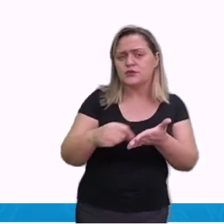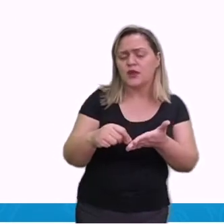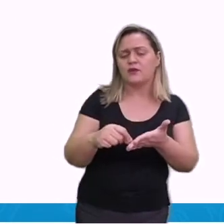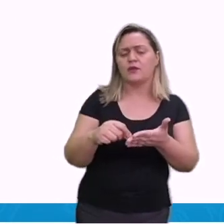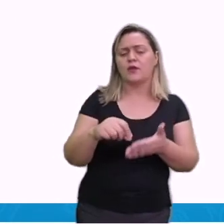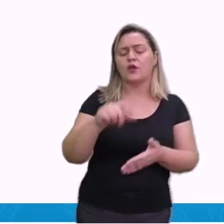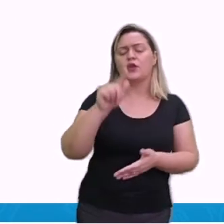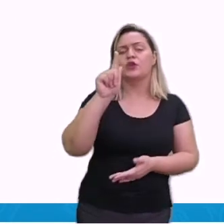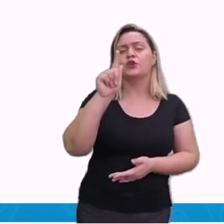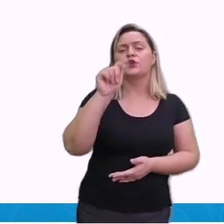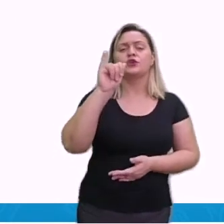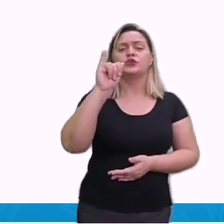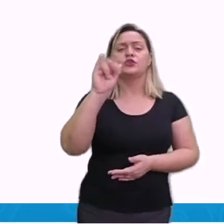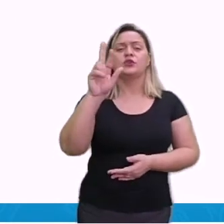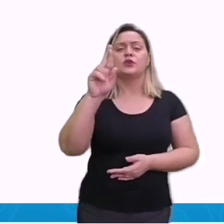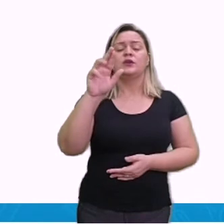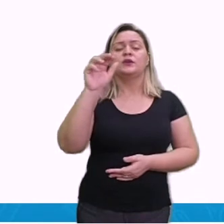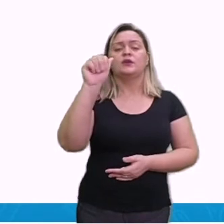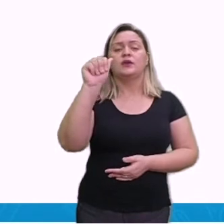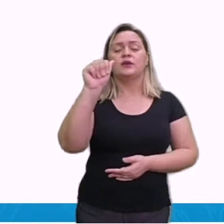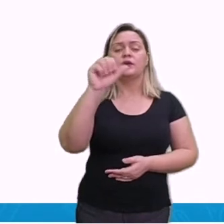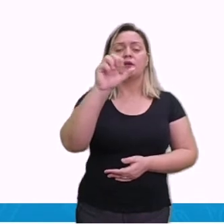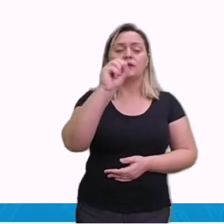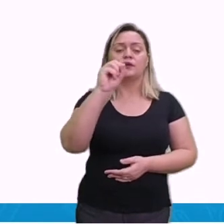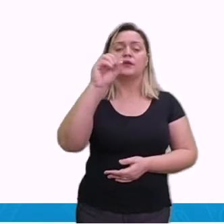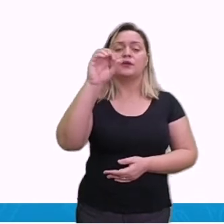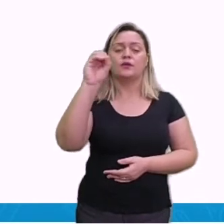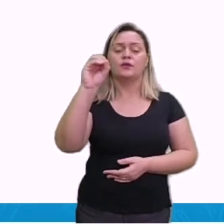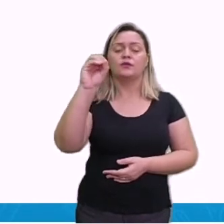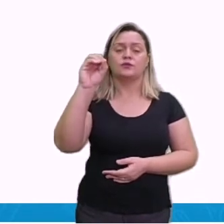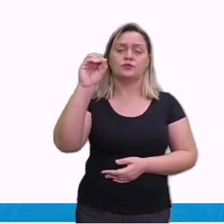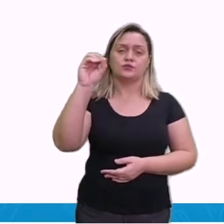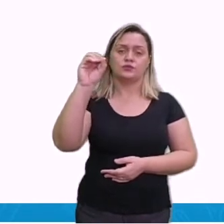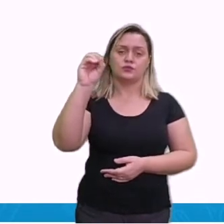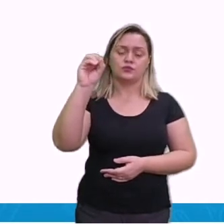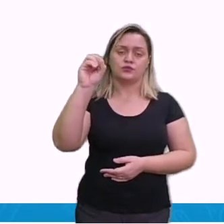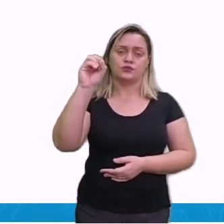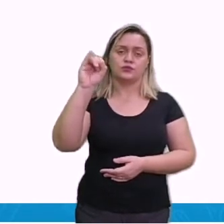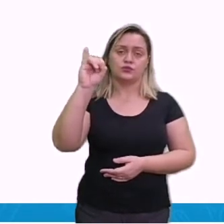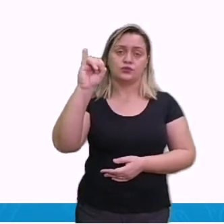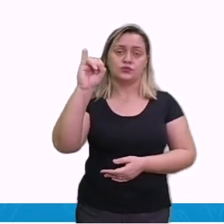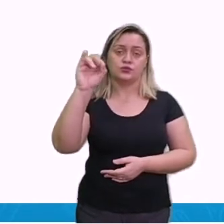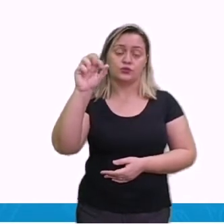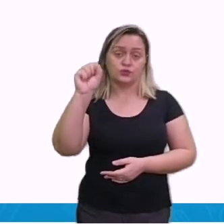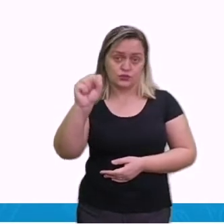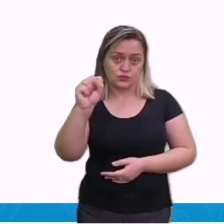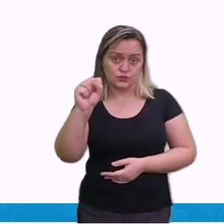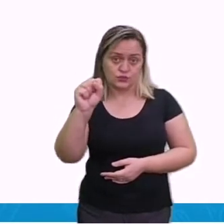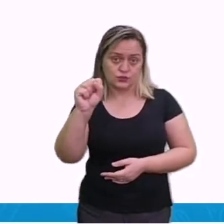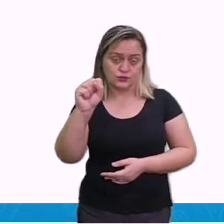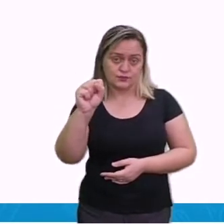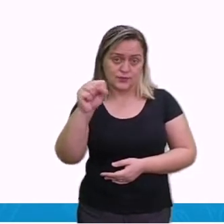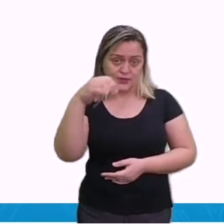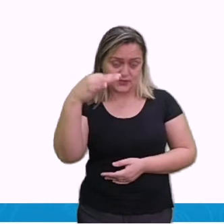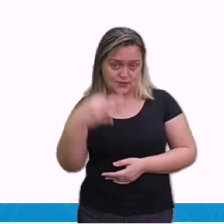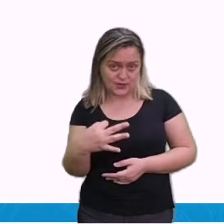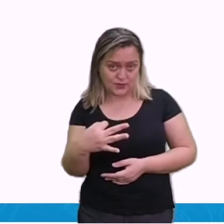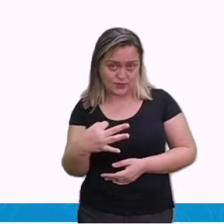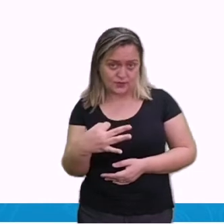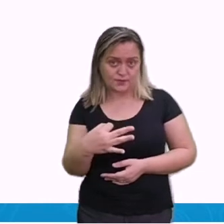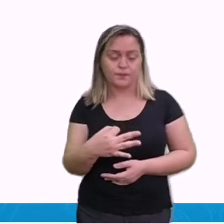girassóis. O girassol, os girassóis. Então, aí fica fácil também. Não se apeguem muito